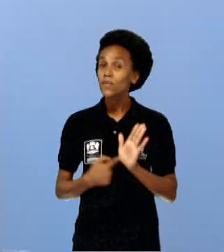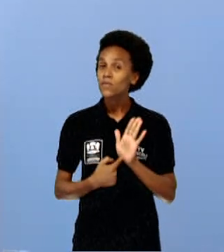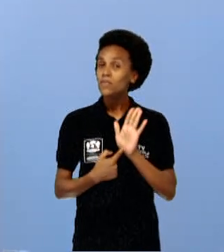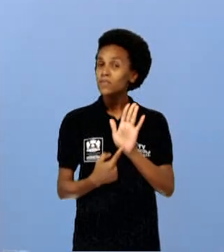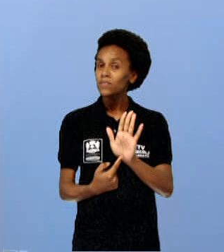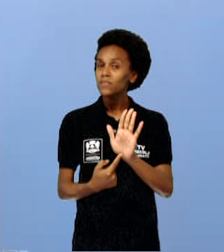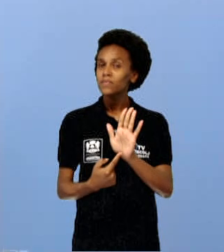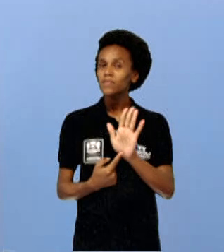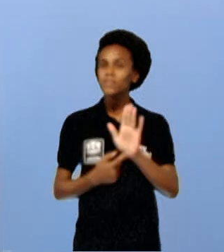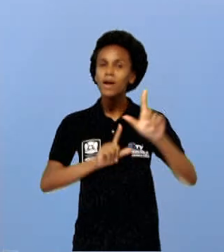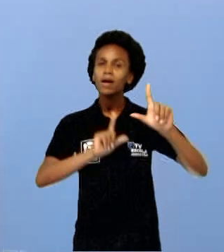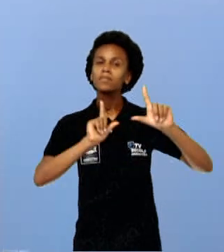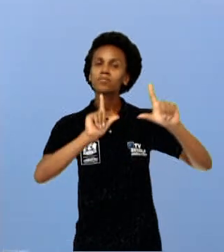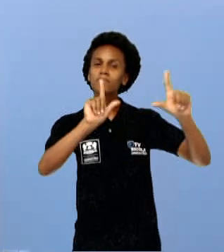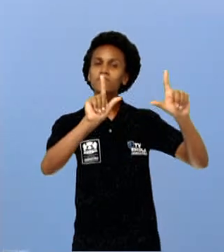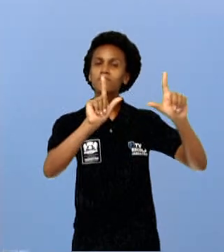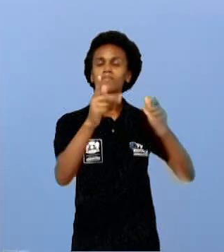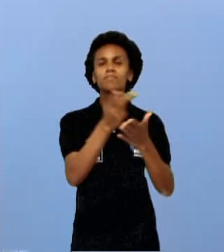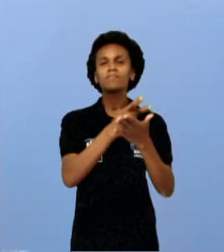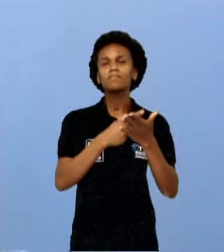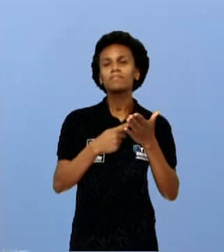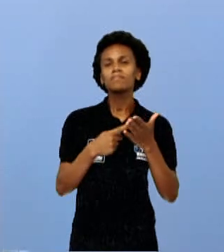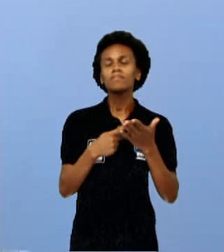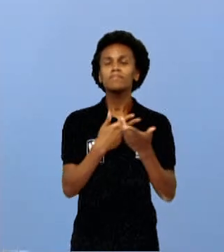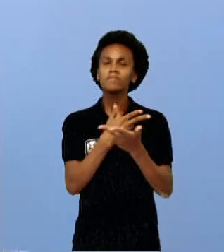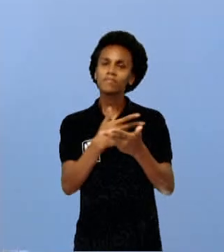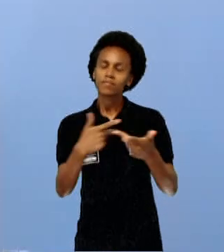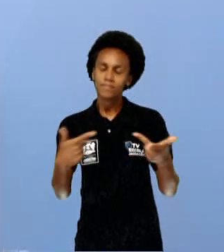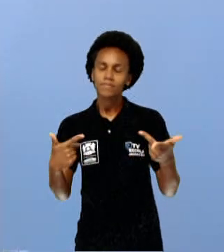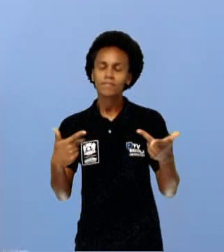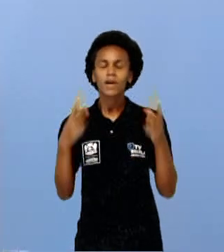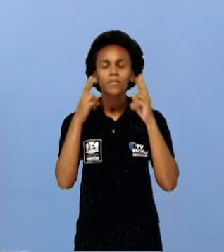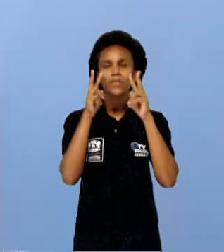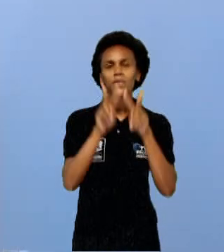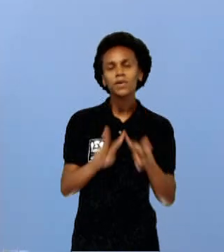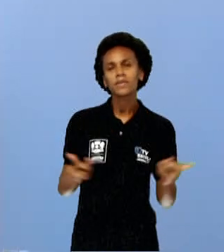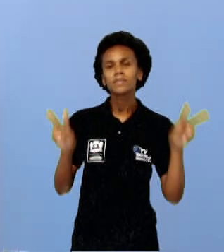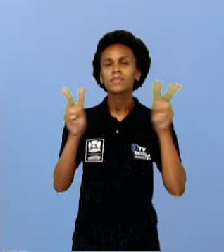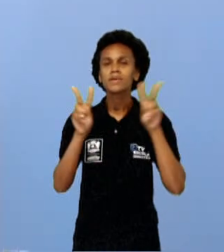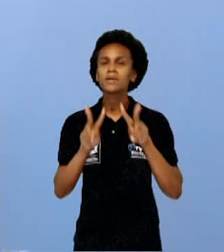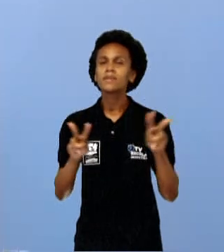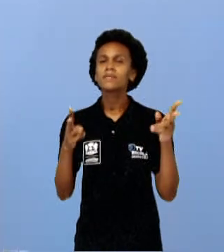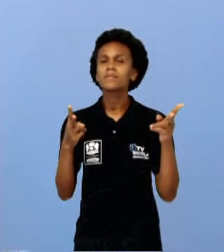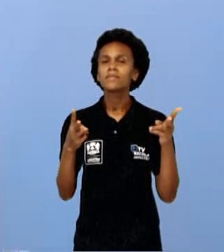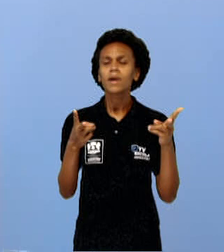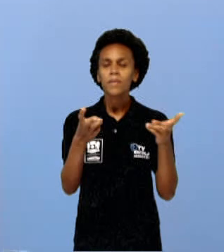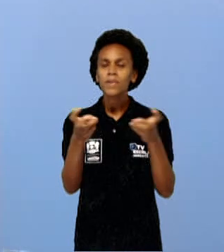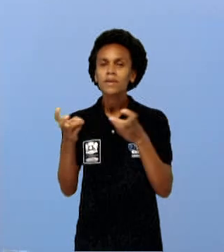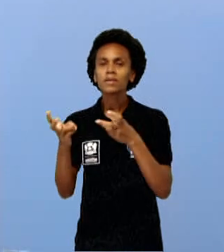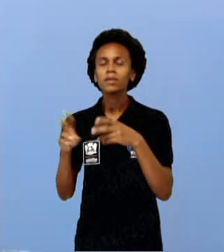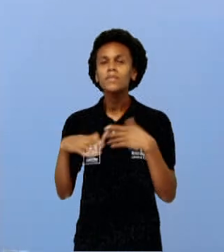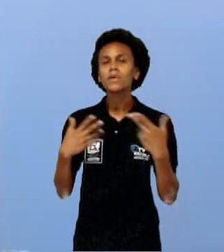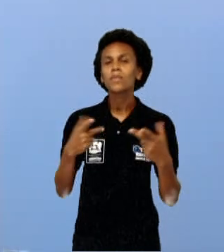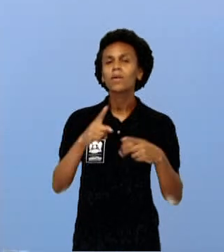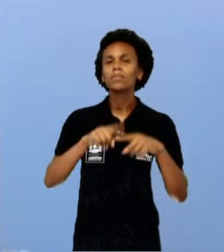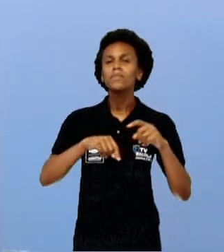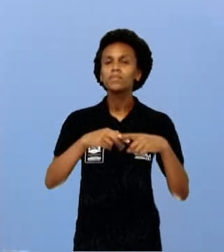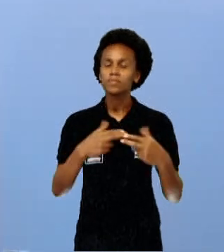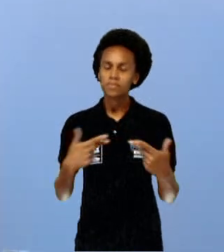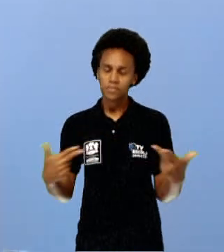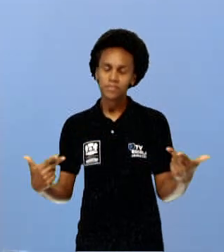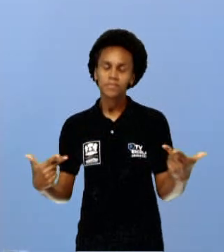para a gente observar e identificar cada um dos objetos que eu falar vamos